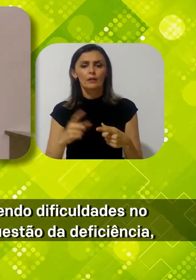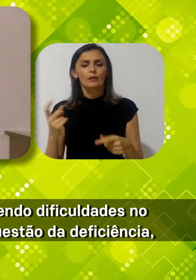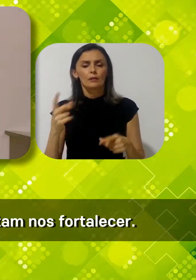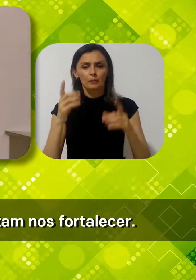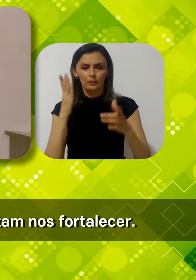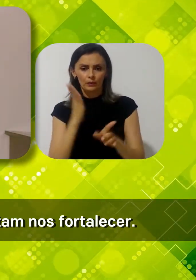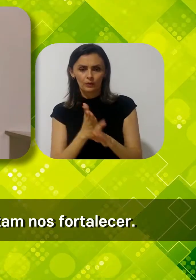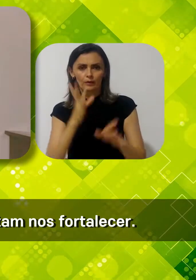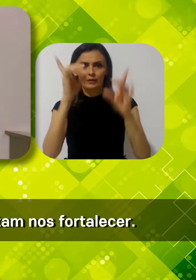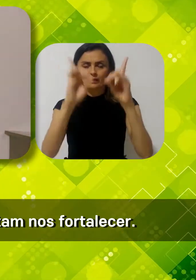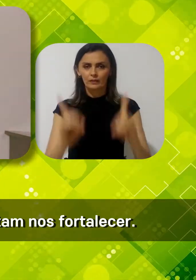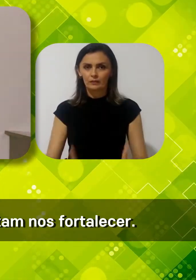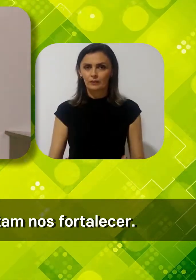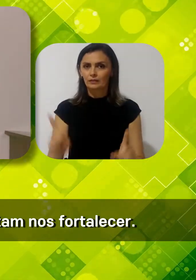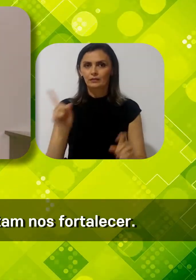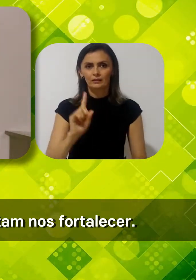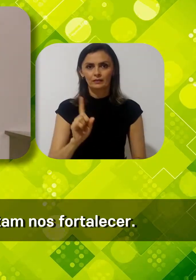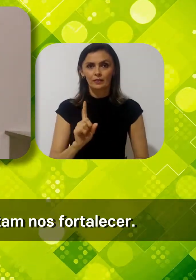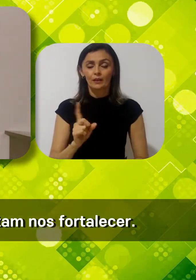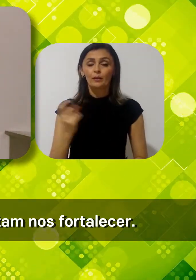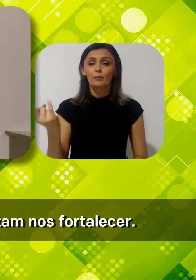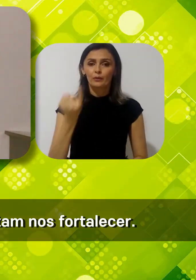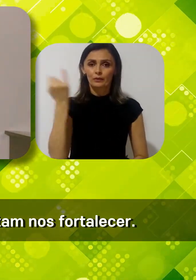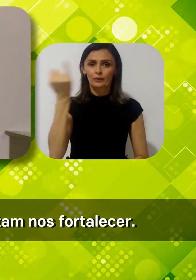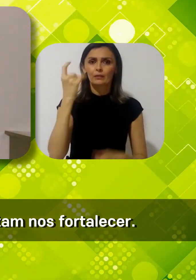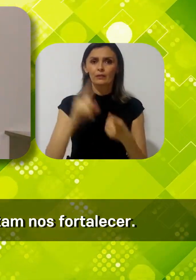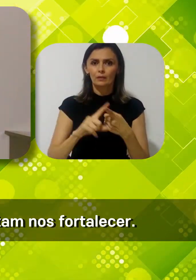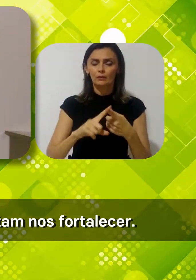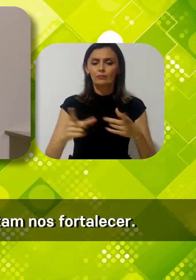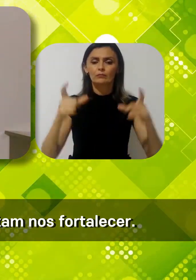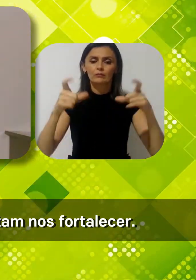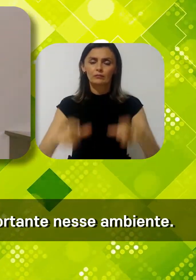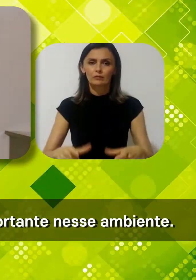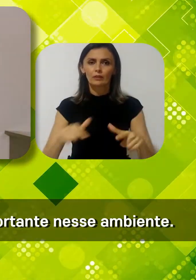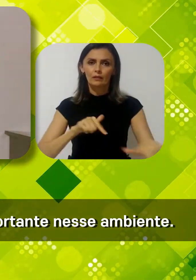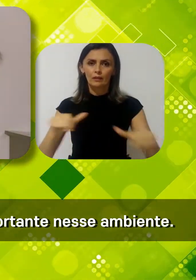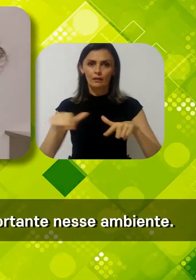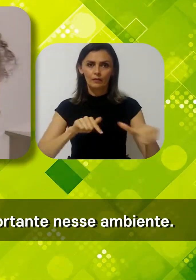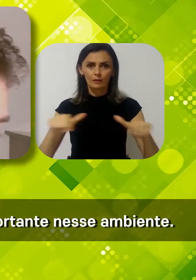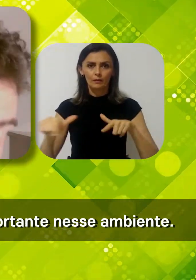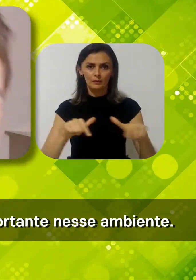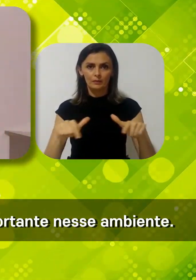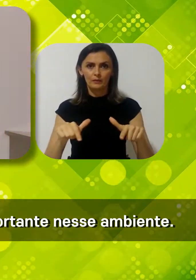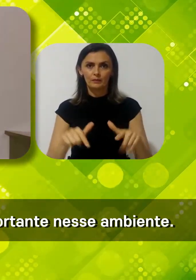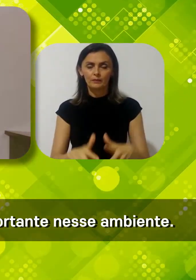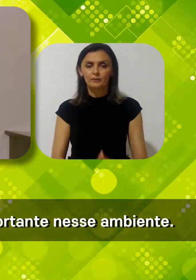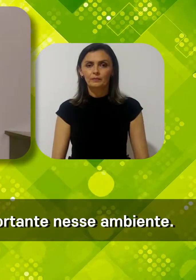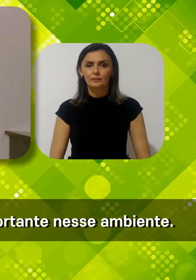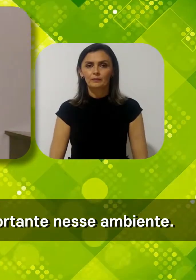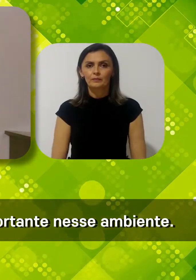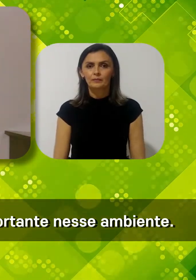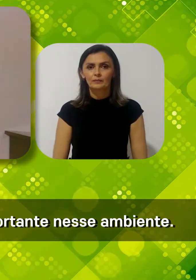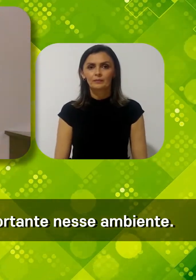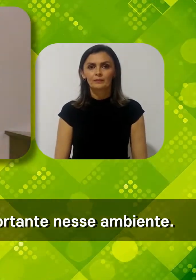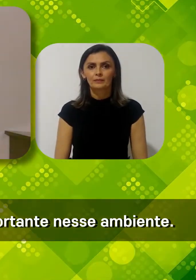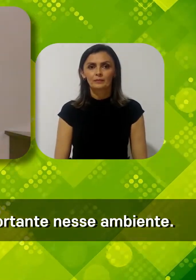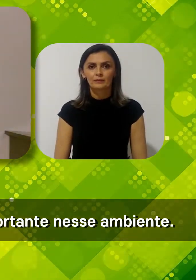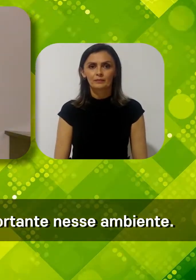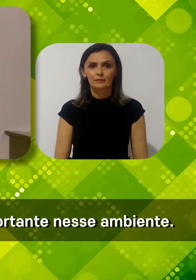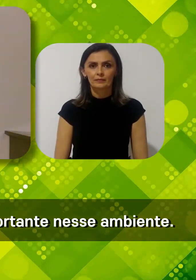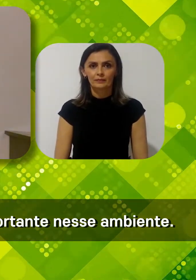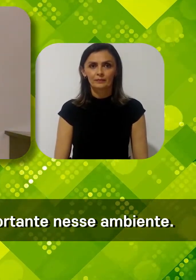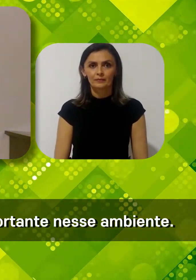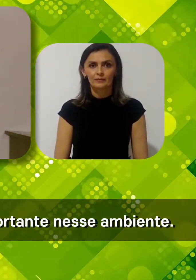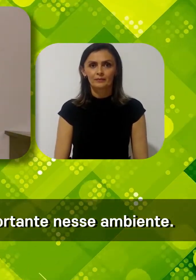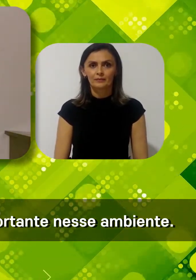deficiência, mas qual é o problema, tentam nos fortalecer. Acredito que isso é o mais importante